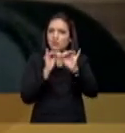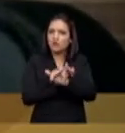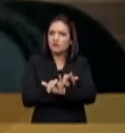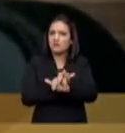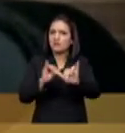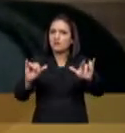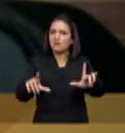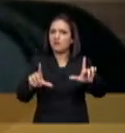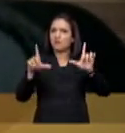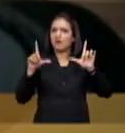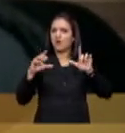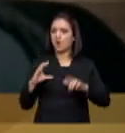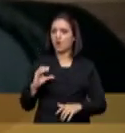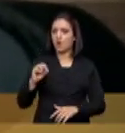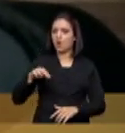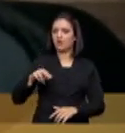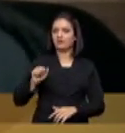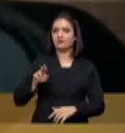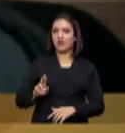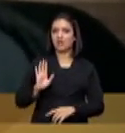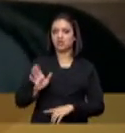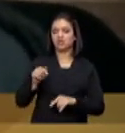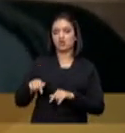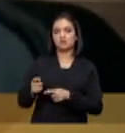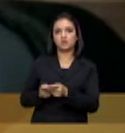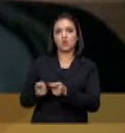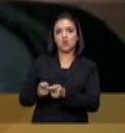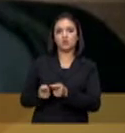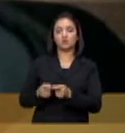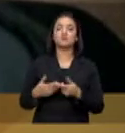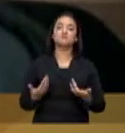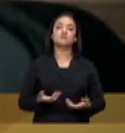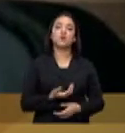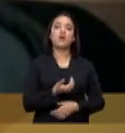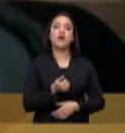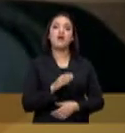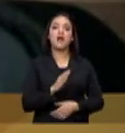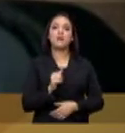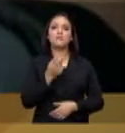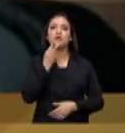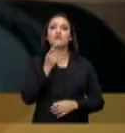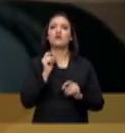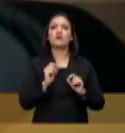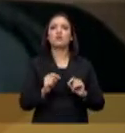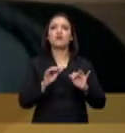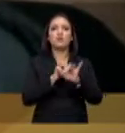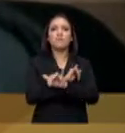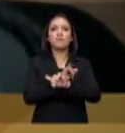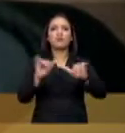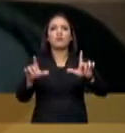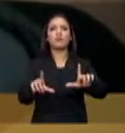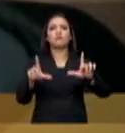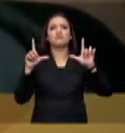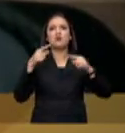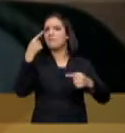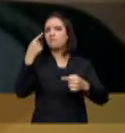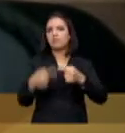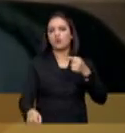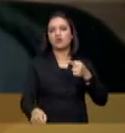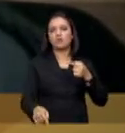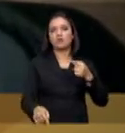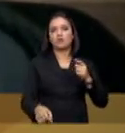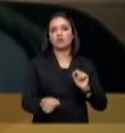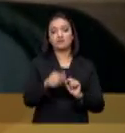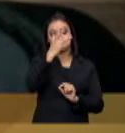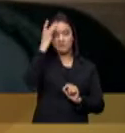feito pelo CONAR. De acordo com a ABA, proibir a propaganda reduziria as escolhas